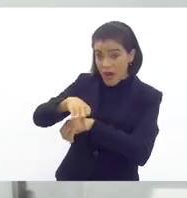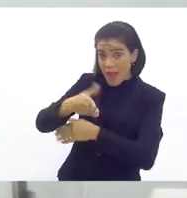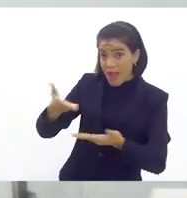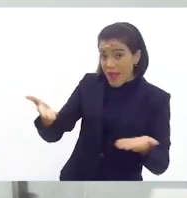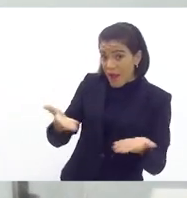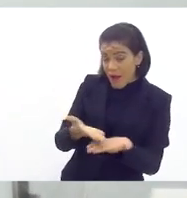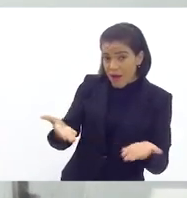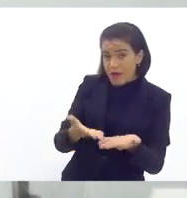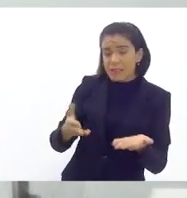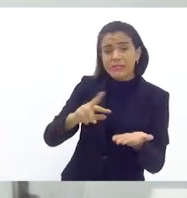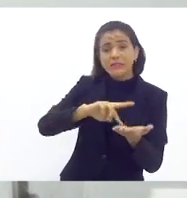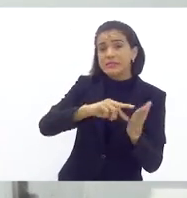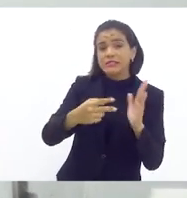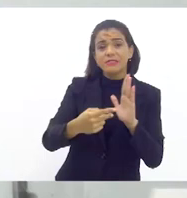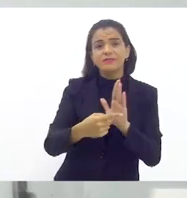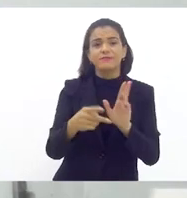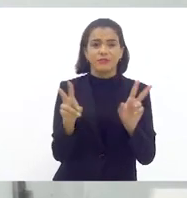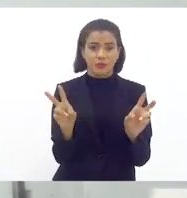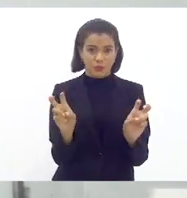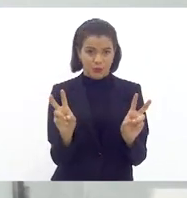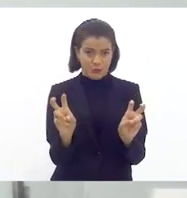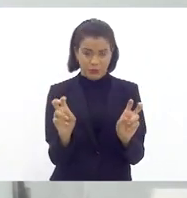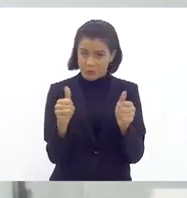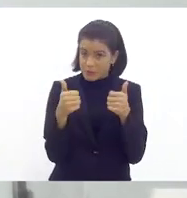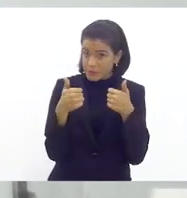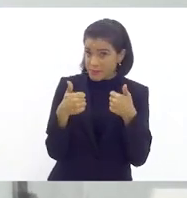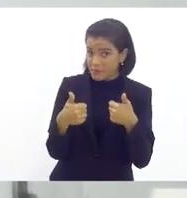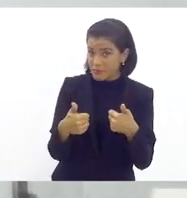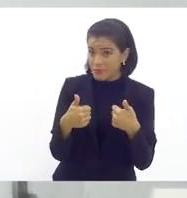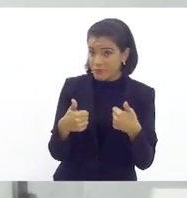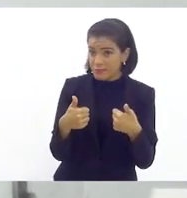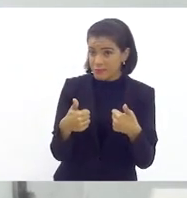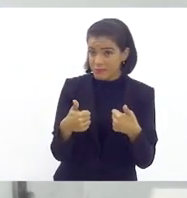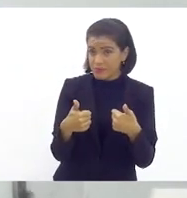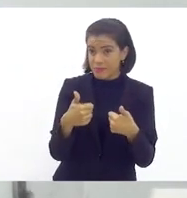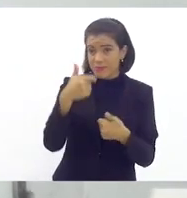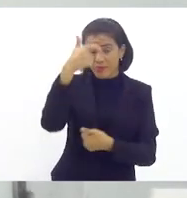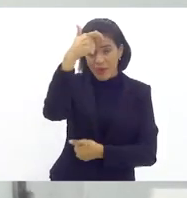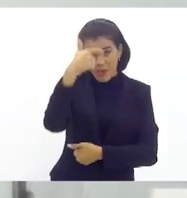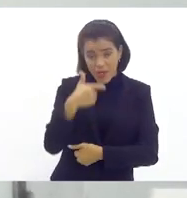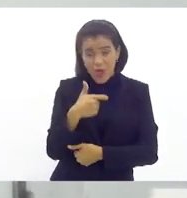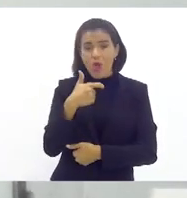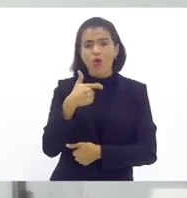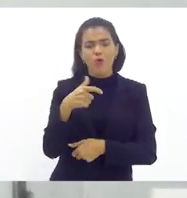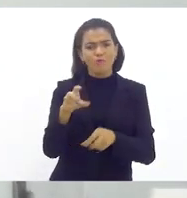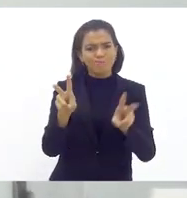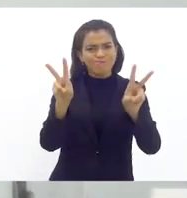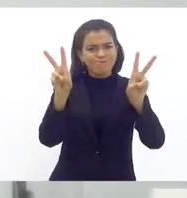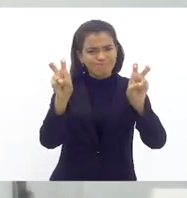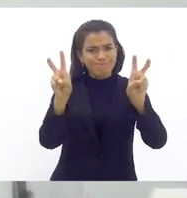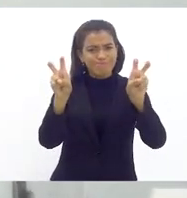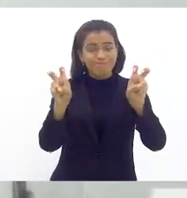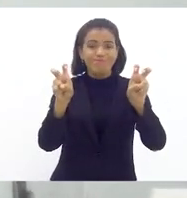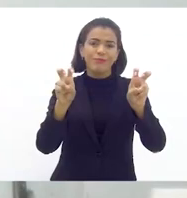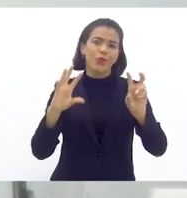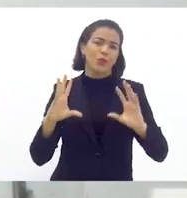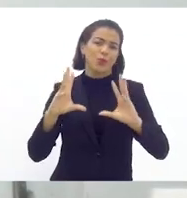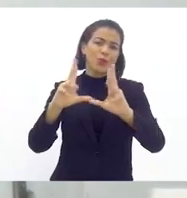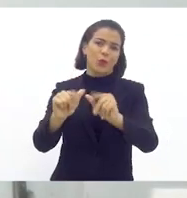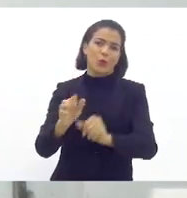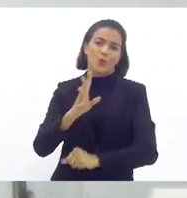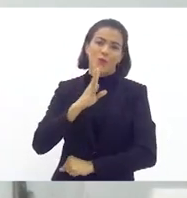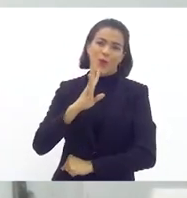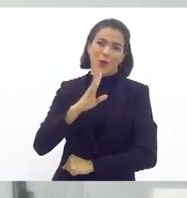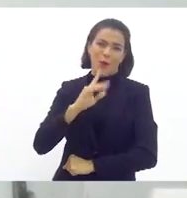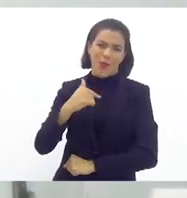respeito a isso. Está bom? Faço questão de frisar, porque todo mundo me conhece na linha de